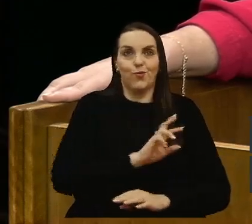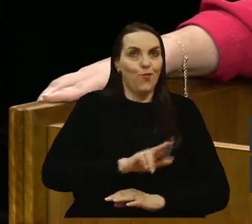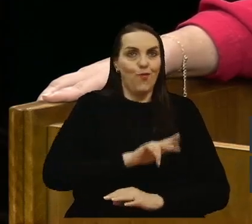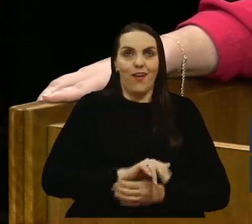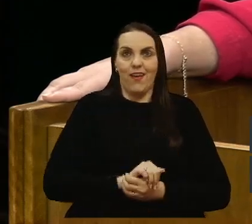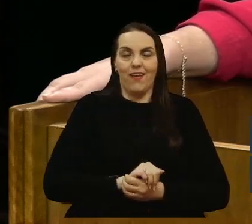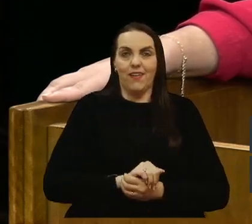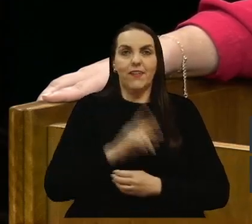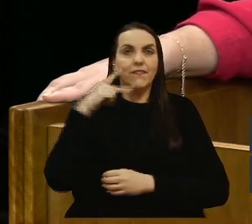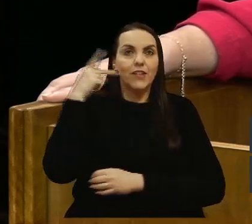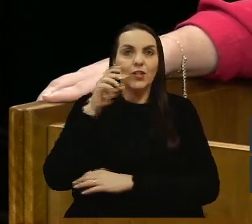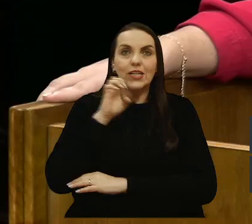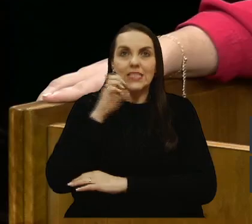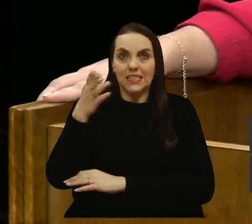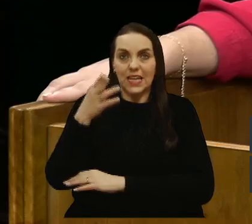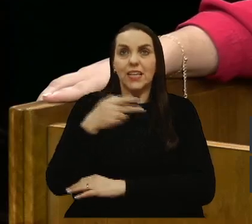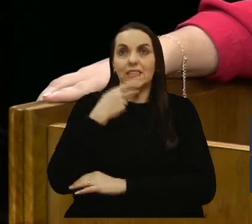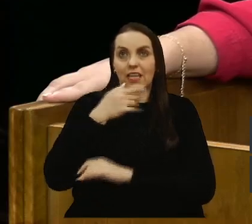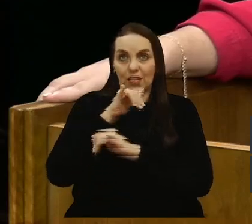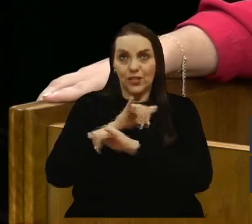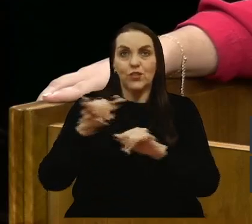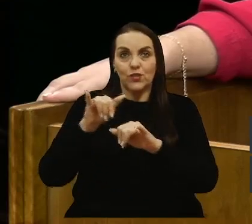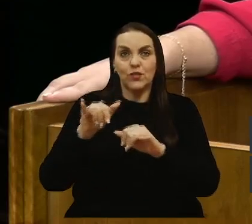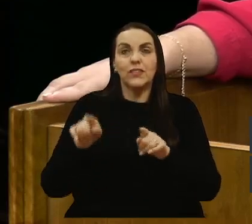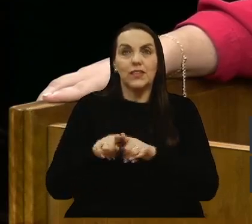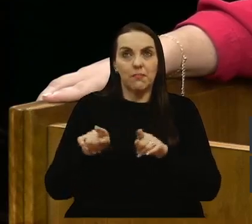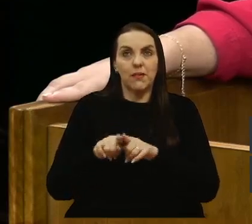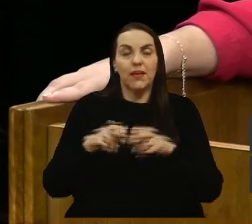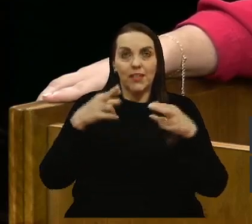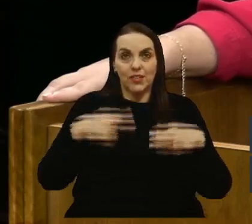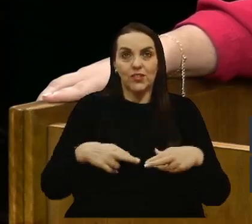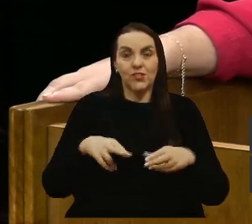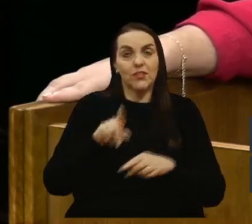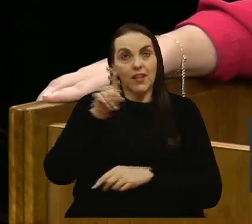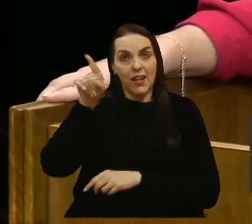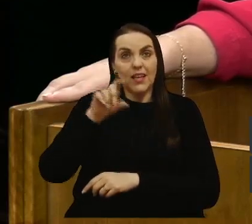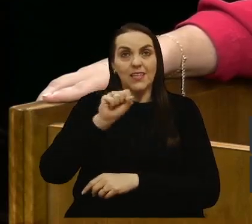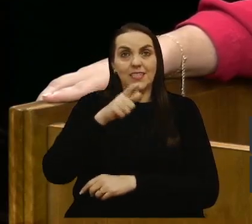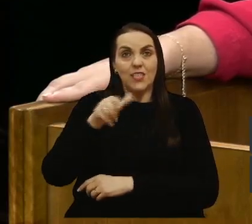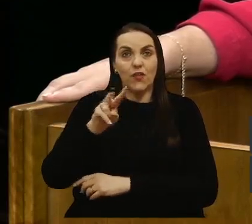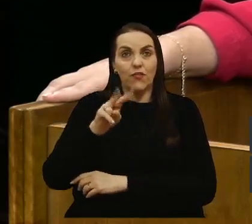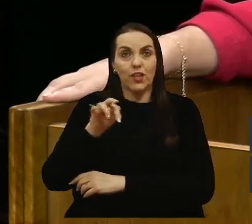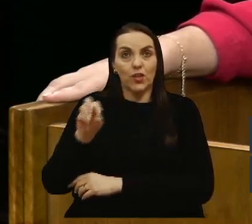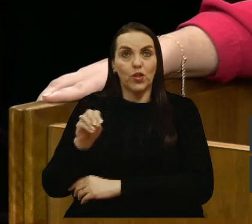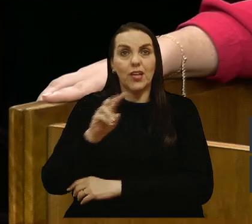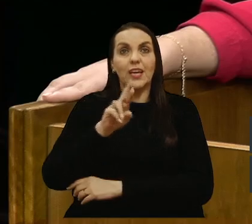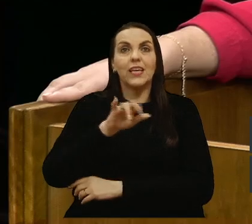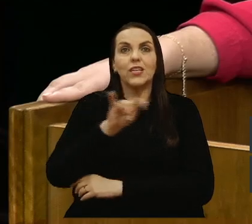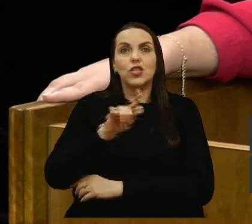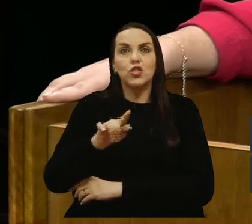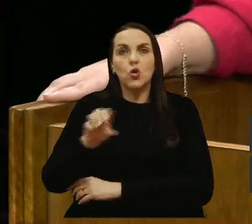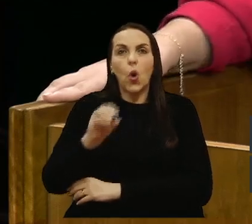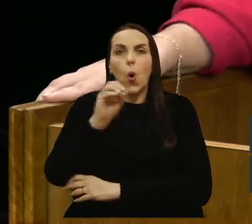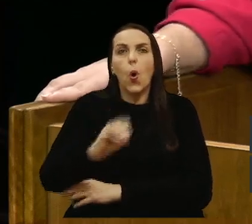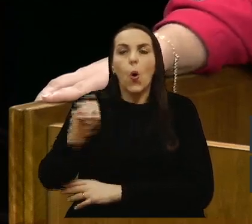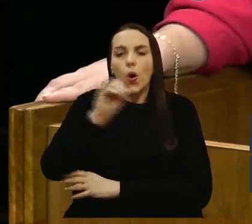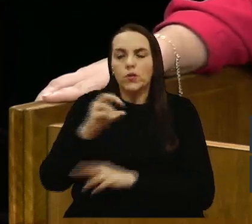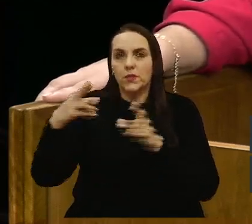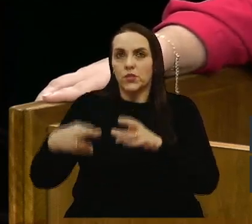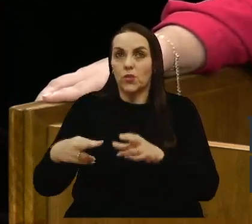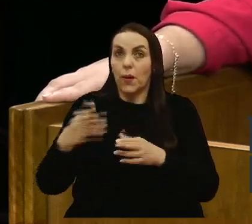não estava no anúncio, mas o que foi dito para a região lá daí do São Vítor e do Risso, que era ótimo para aquela região. É para